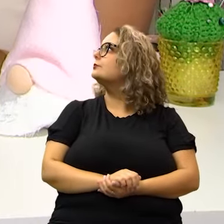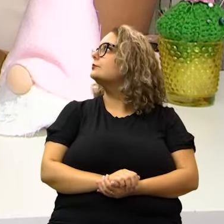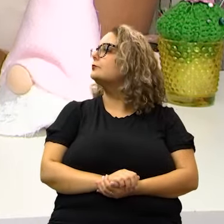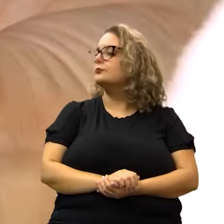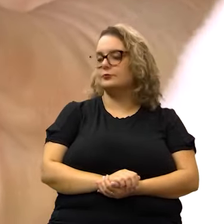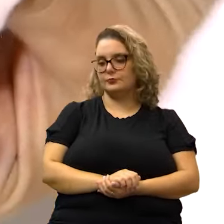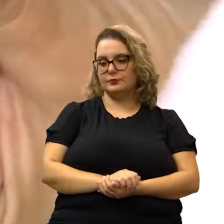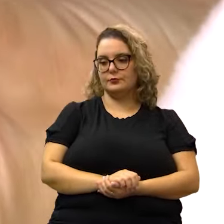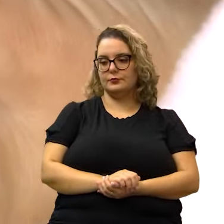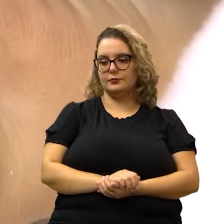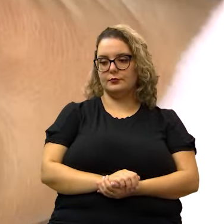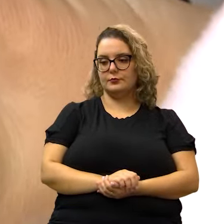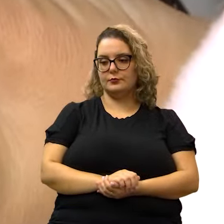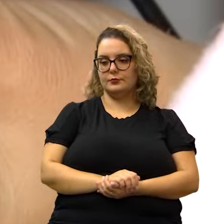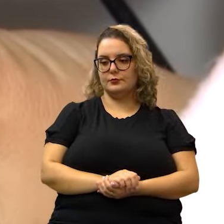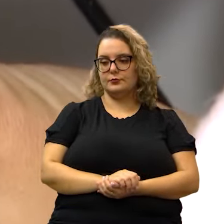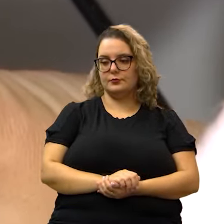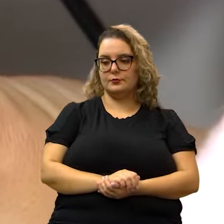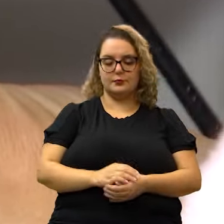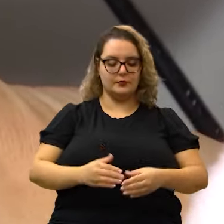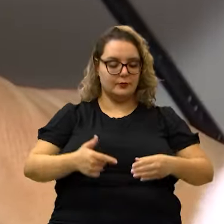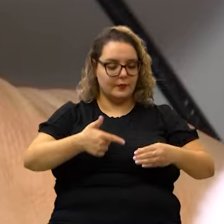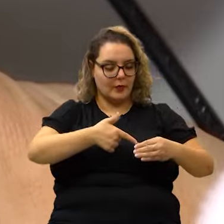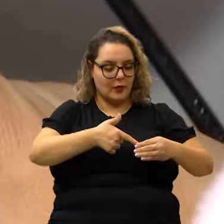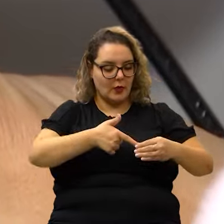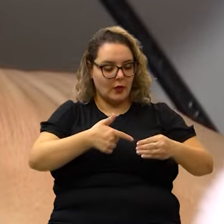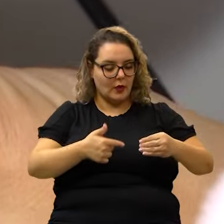Viro até a metade. E o pinguinho de cola.